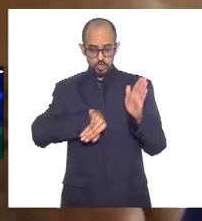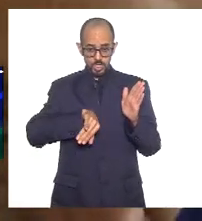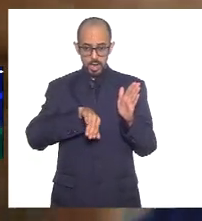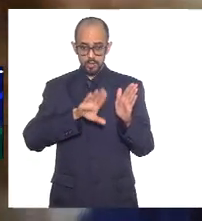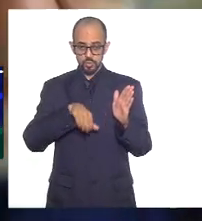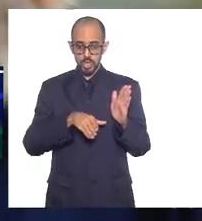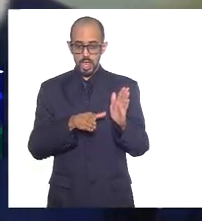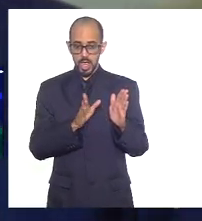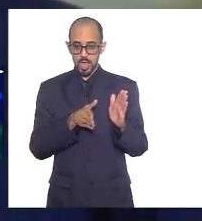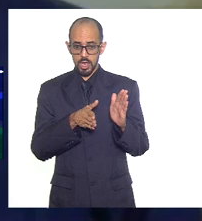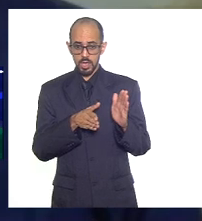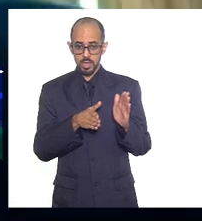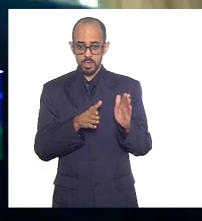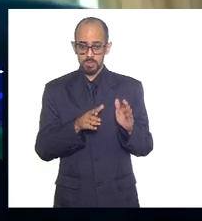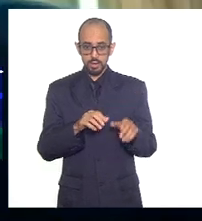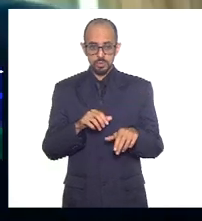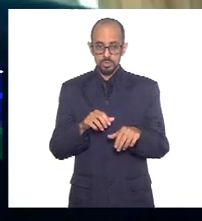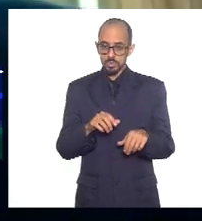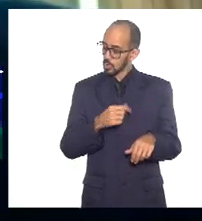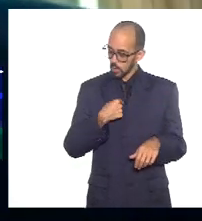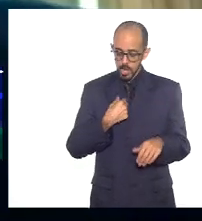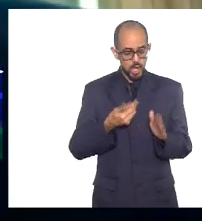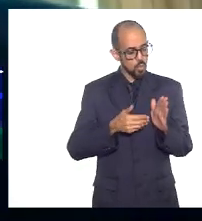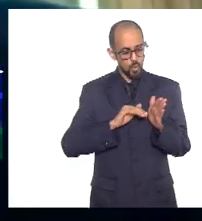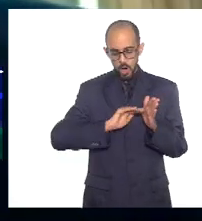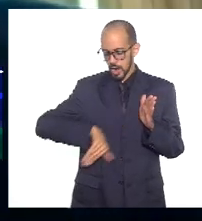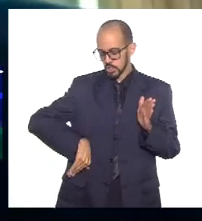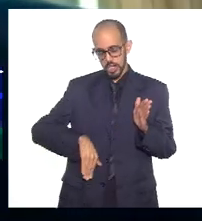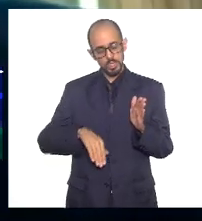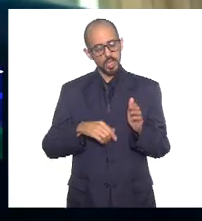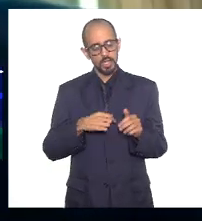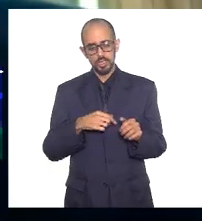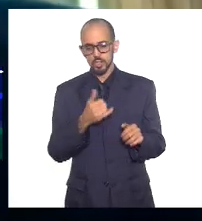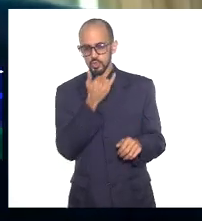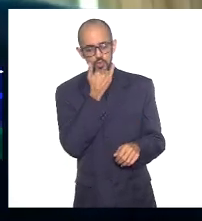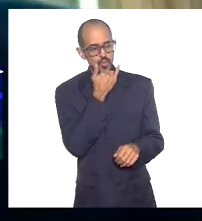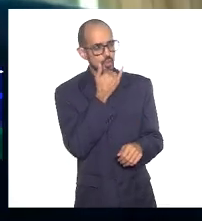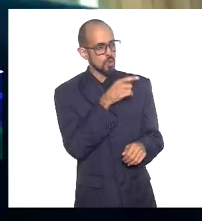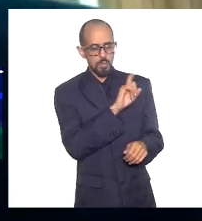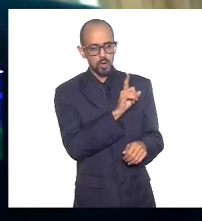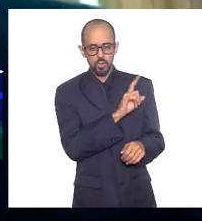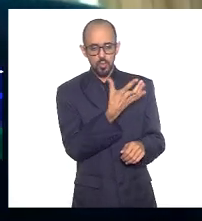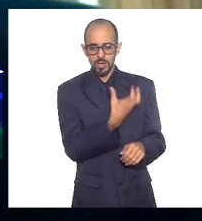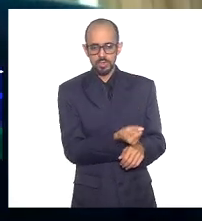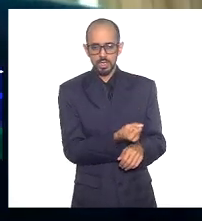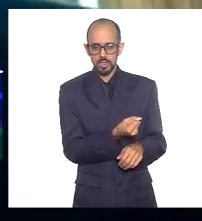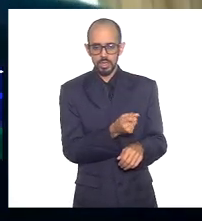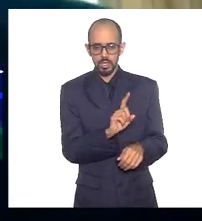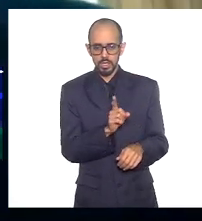o projeto em autorizativo não eu rejeitei a emenda desculpa deputado eu